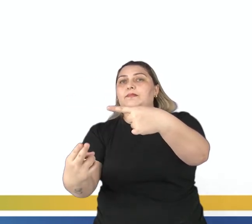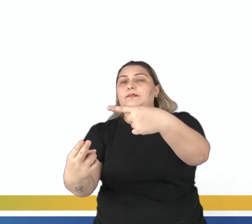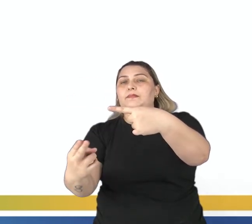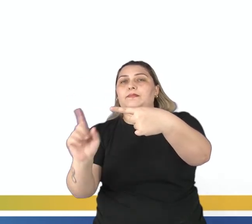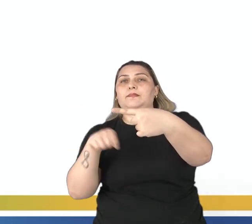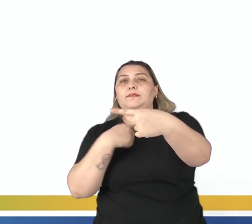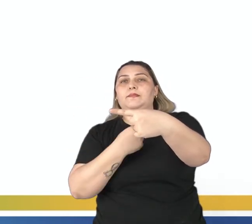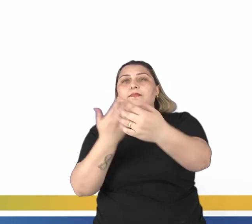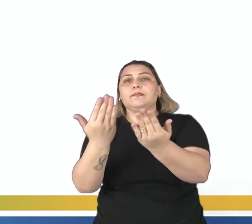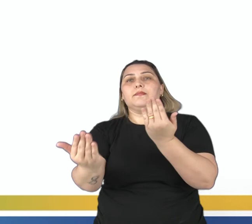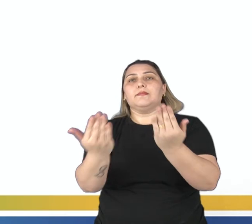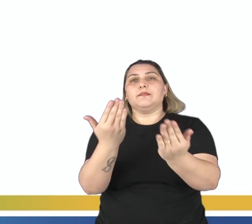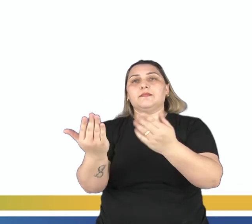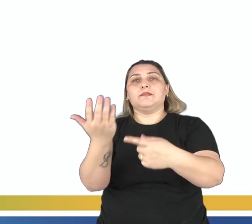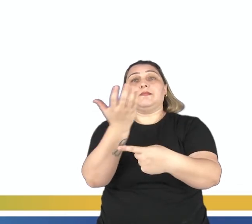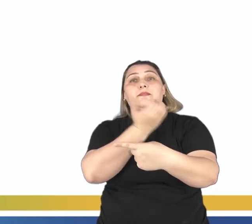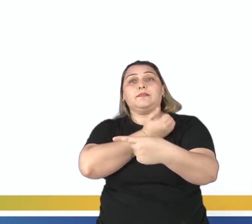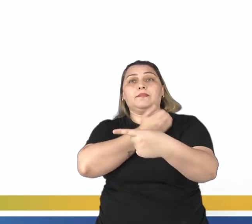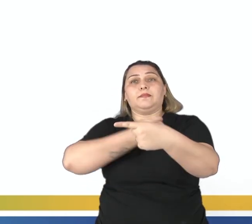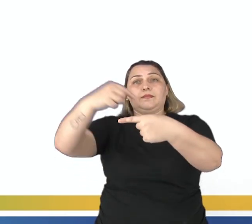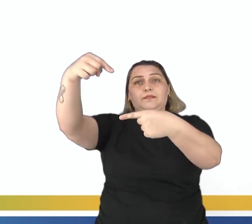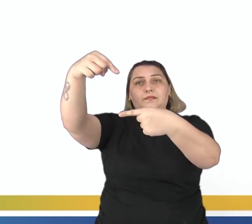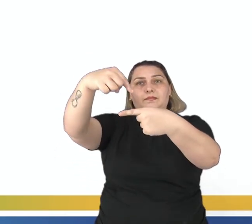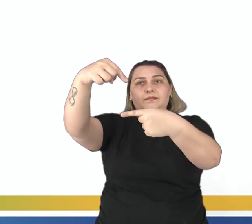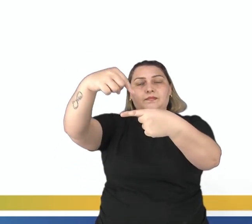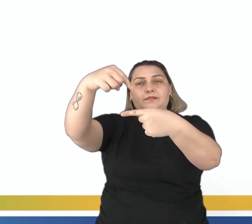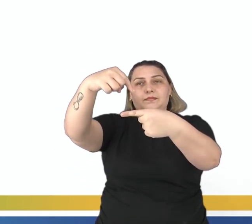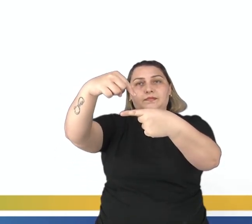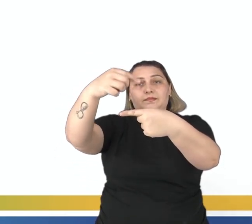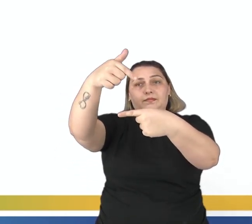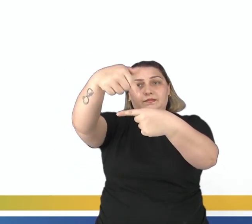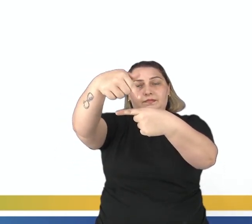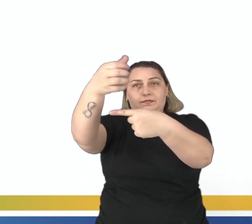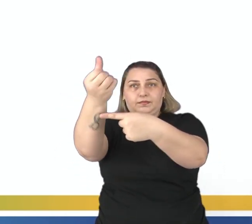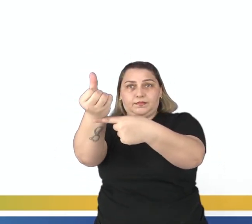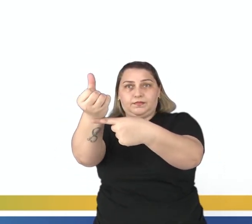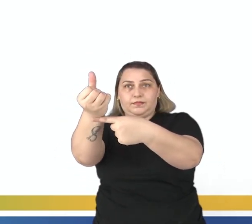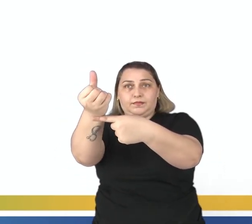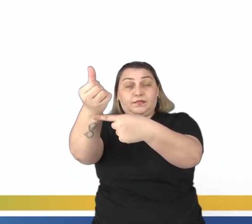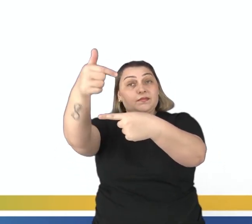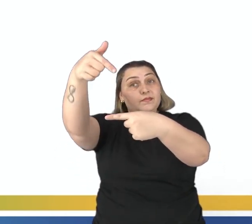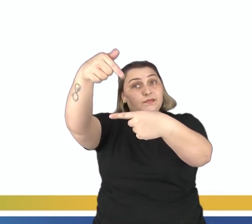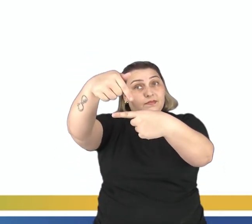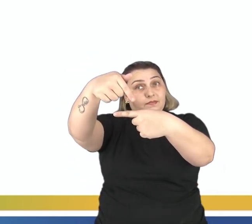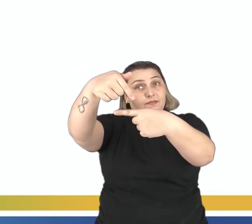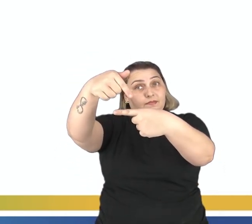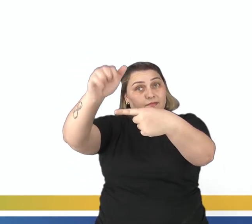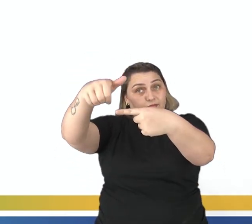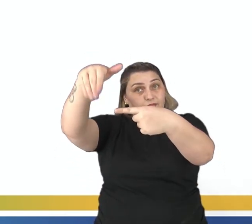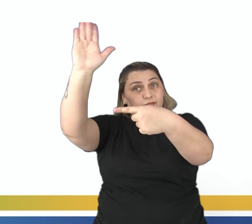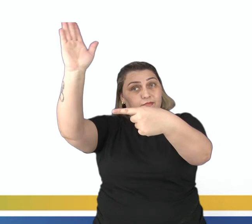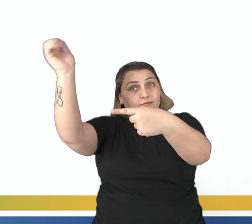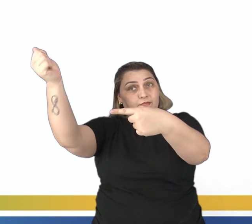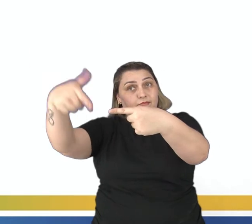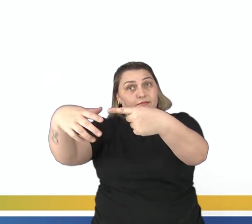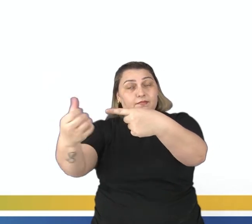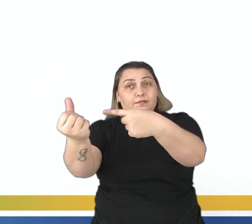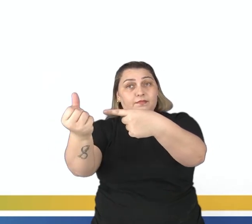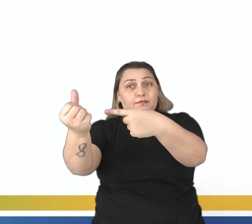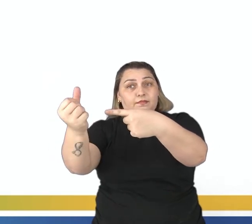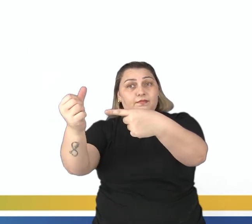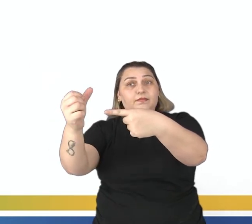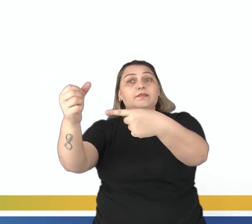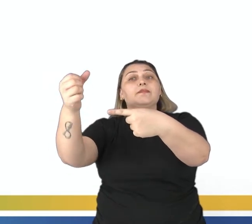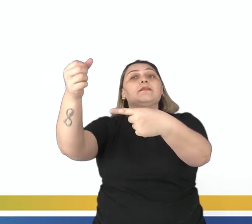iguais, nós vamos comparar os numeradores. 7 e 6. Como 7 ele é maior do que 6, nós temos o